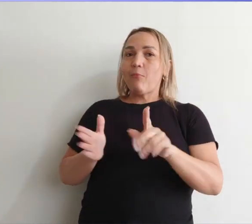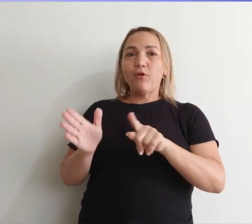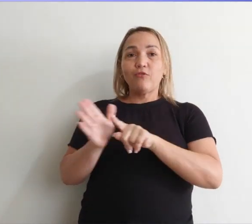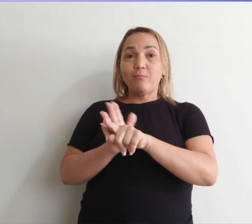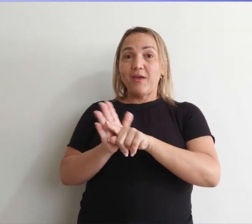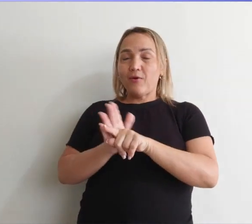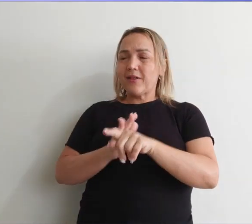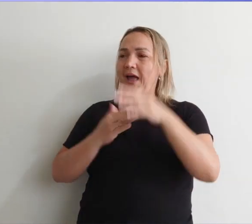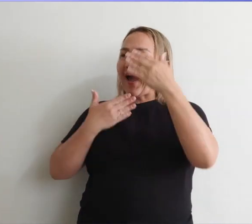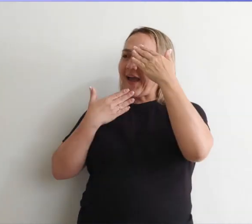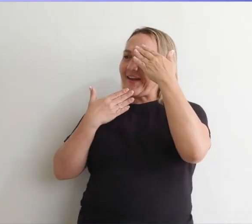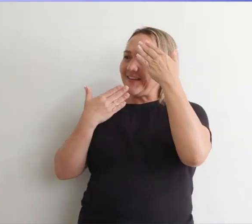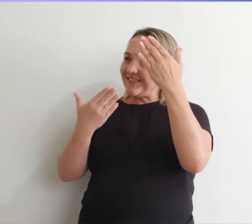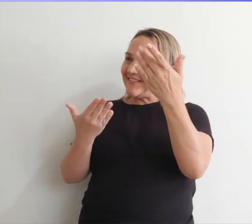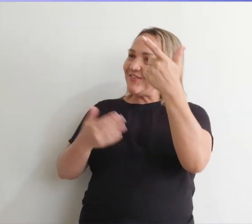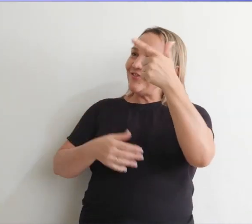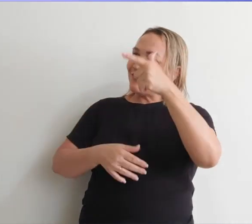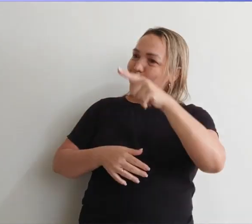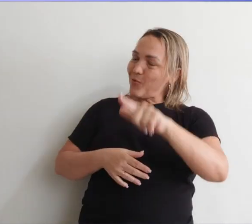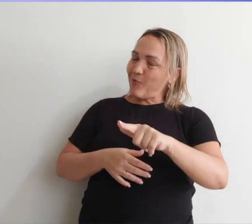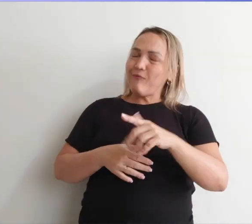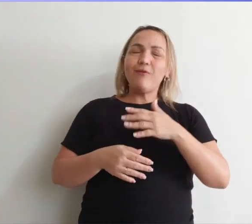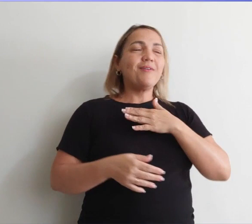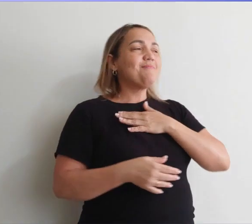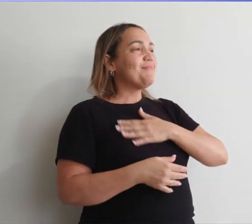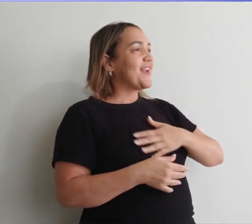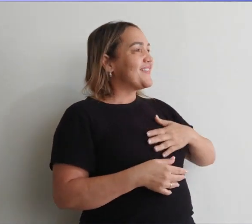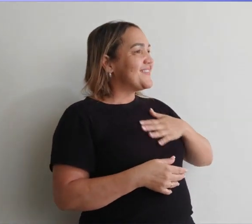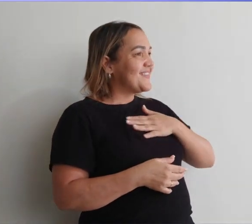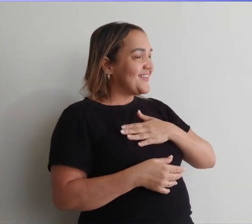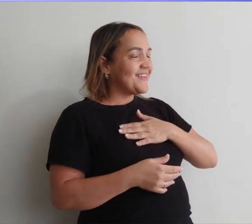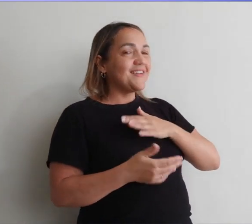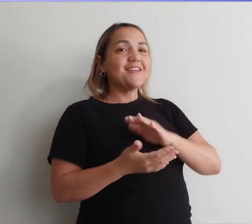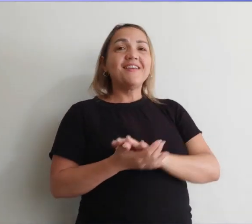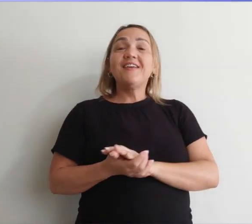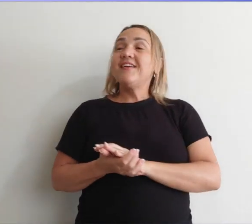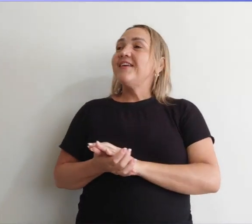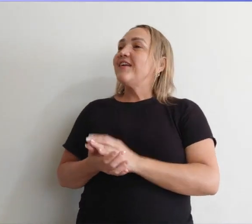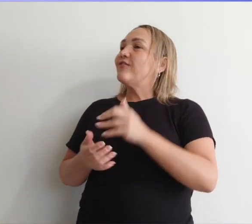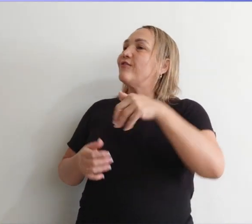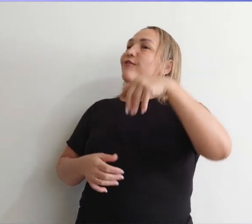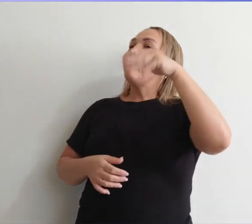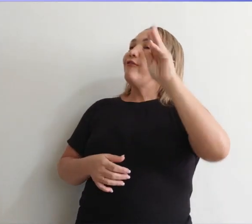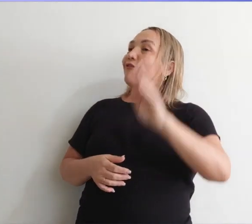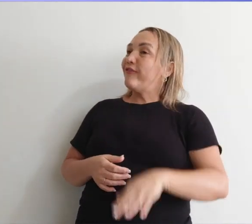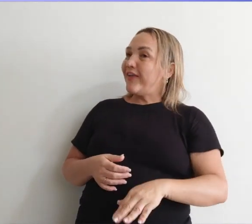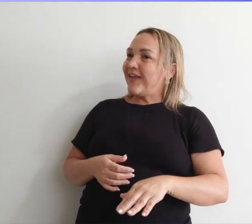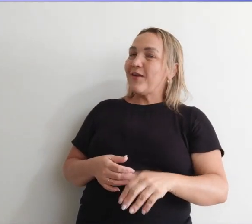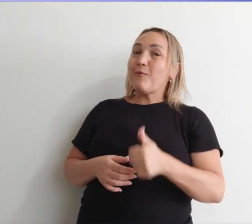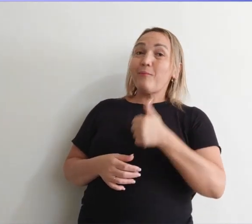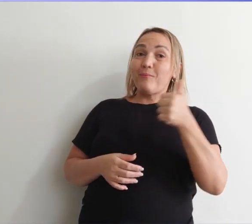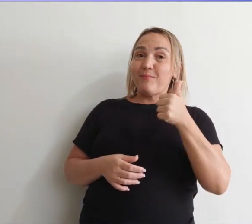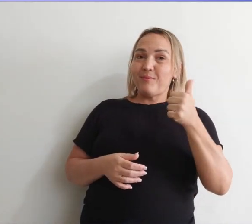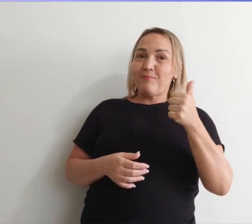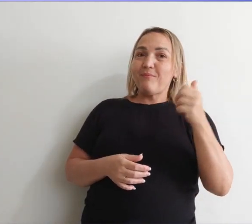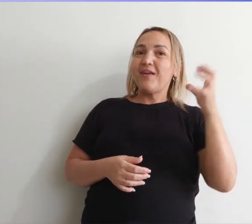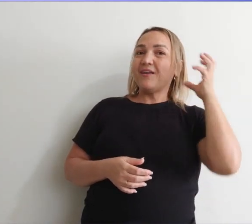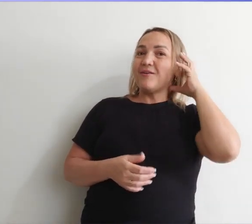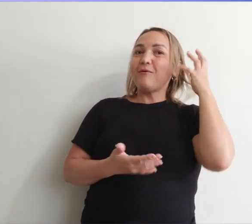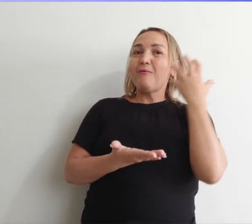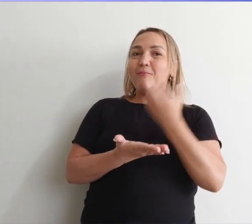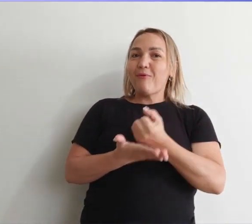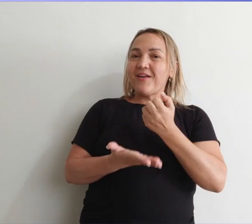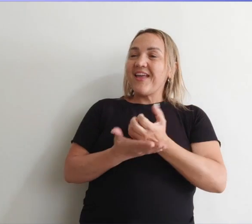as perguntas. Gostaria de agradecer novamente. Prazer. E assim a gente finaliza o nosso primeiro episódio. Espero